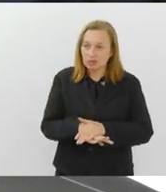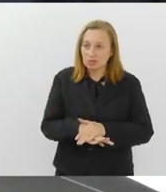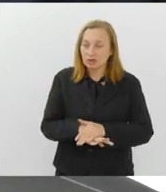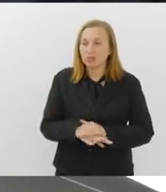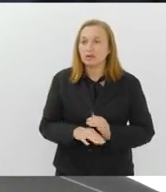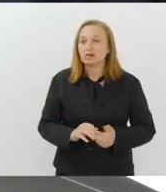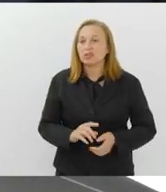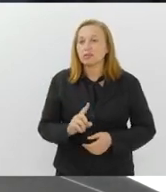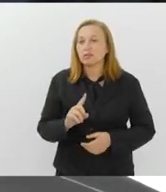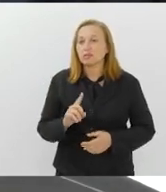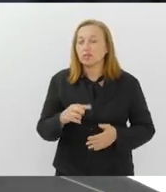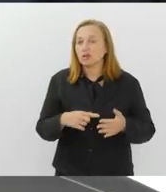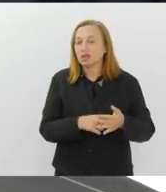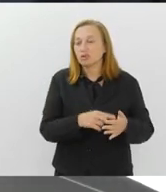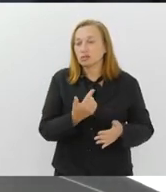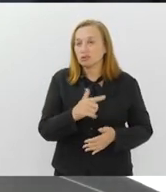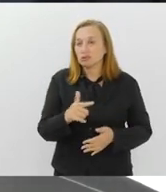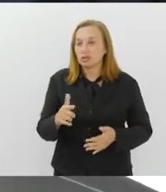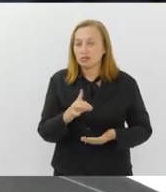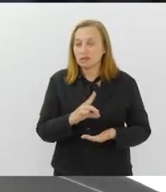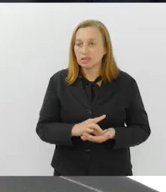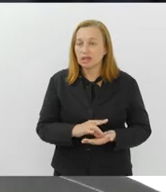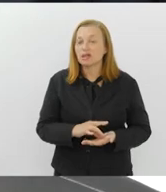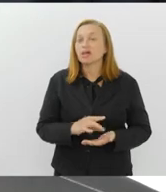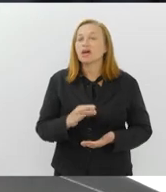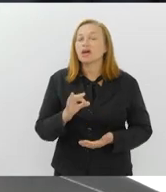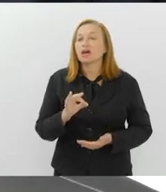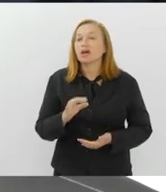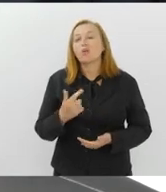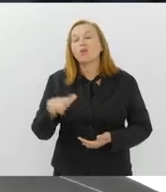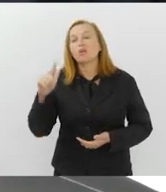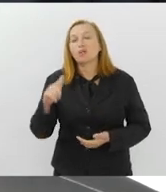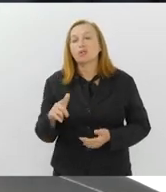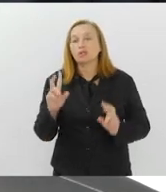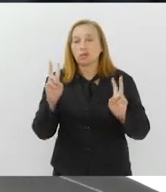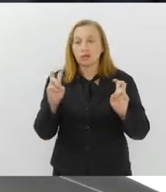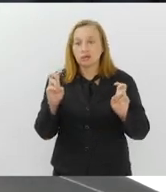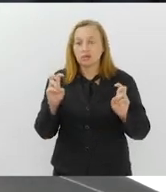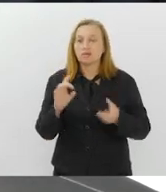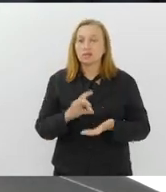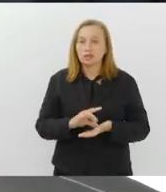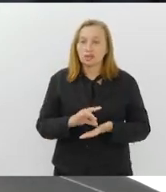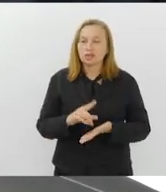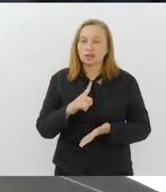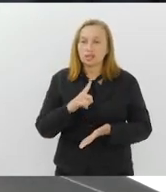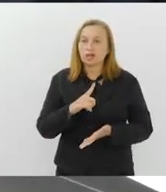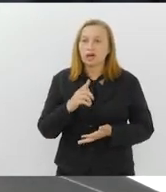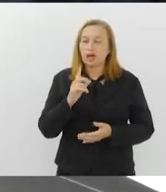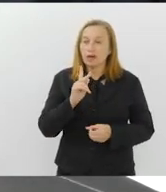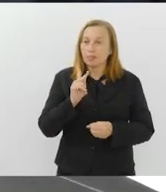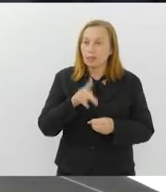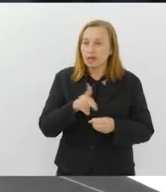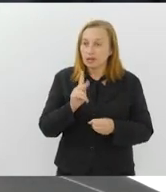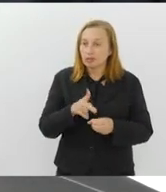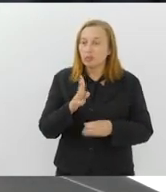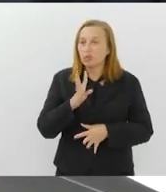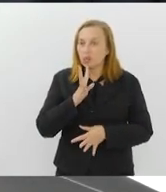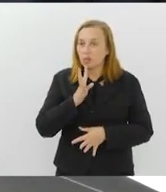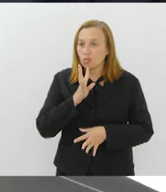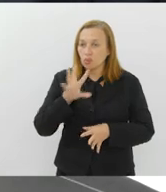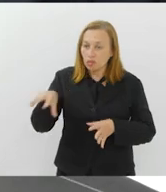indevida a denúncia, e o outro caso que realmente houve, a Petrobras reconheceu e